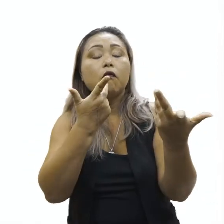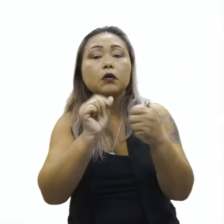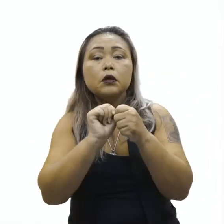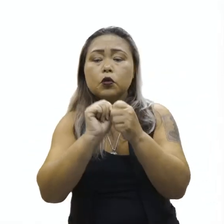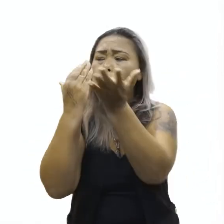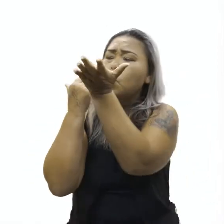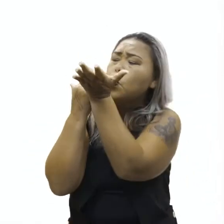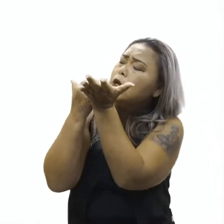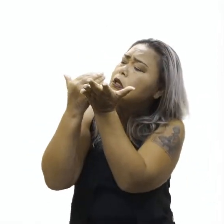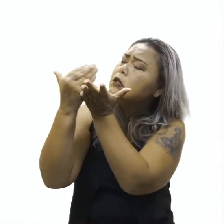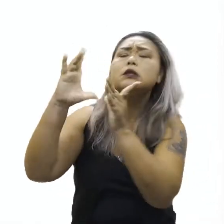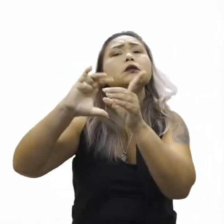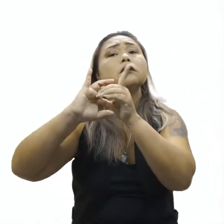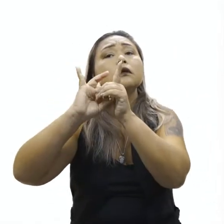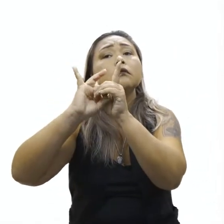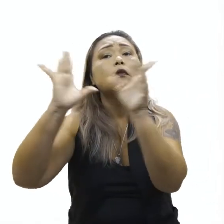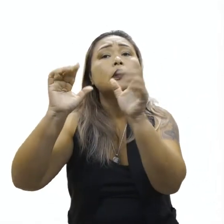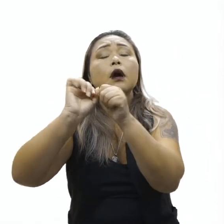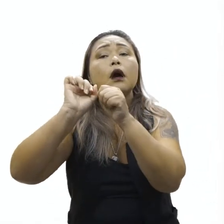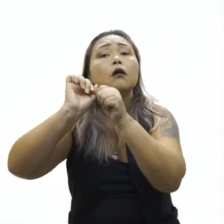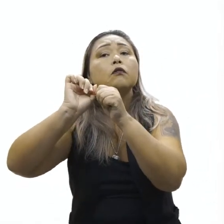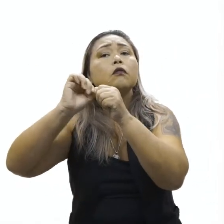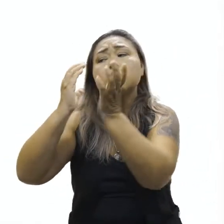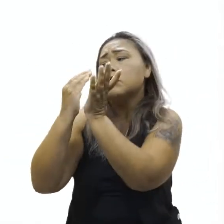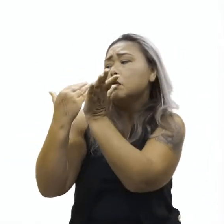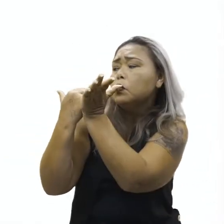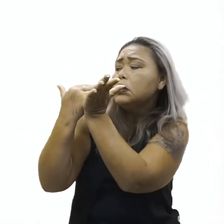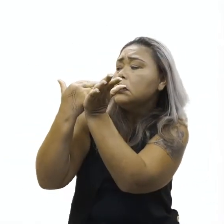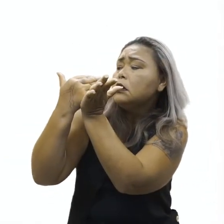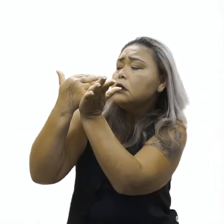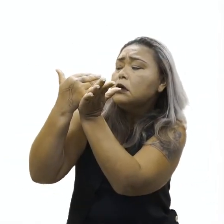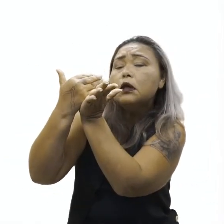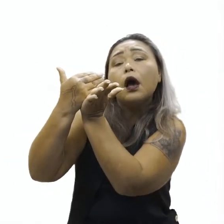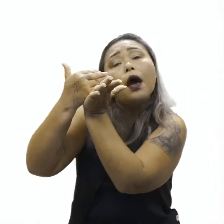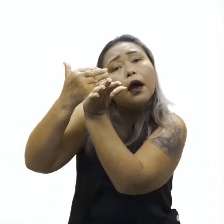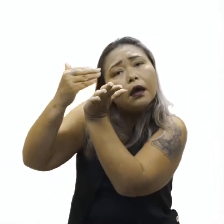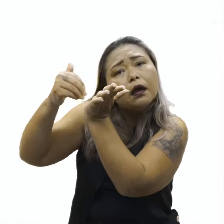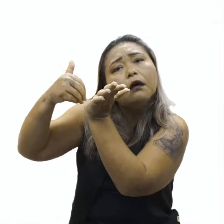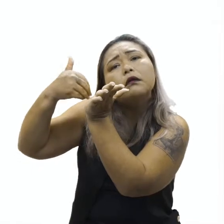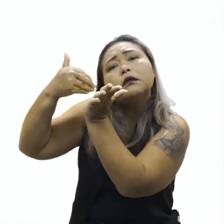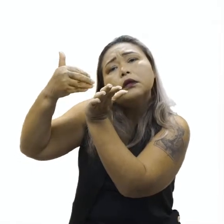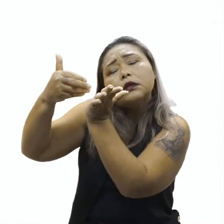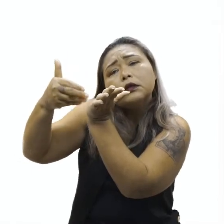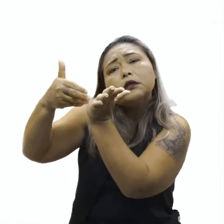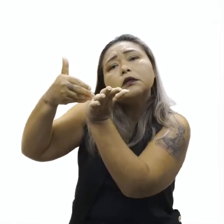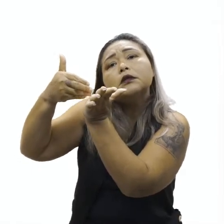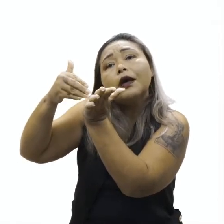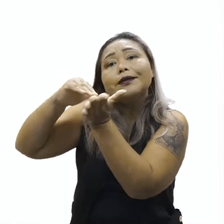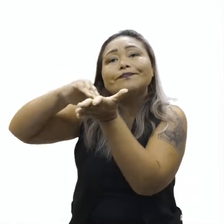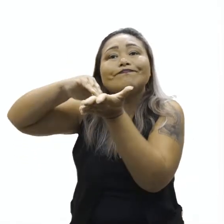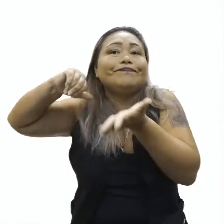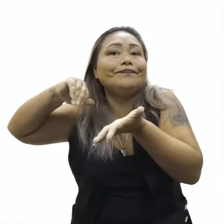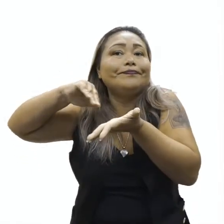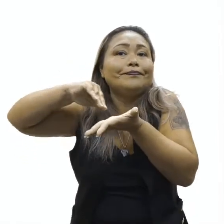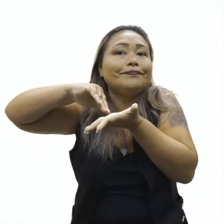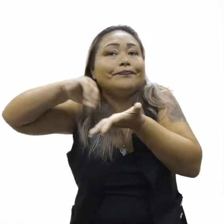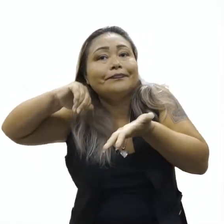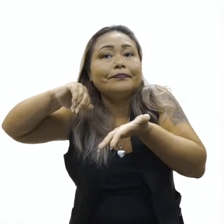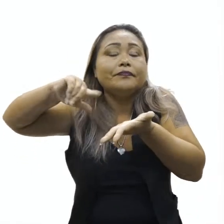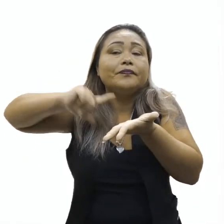início da democracia foi um início que ainda era muito excludente. Ainda